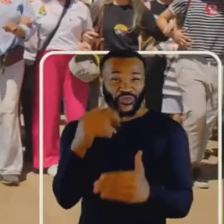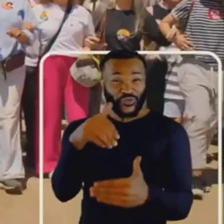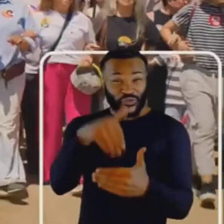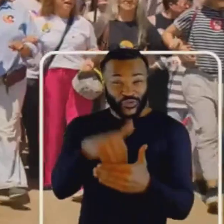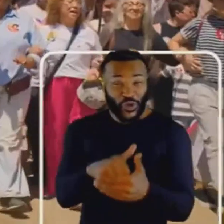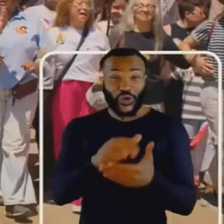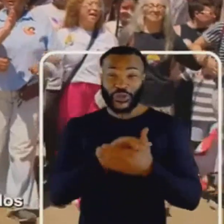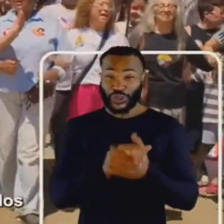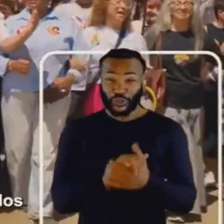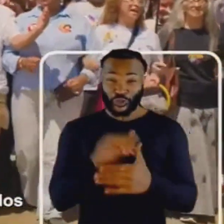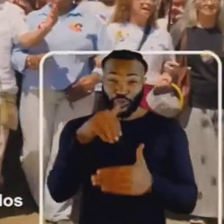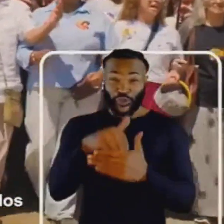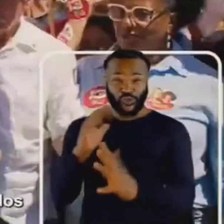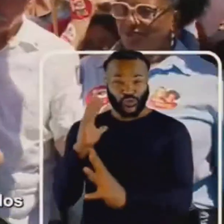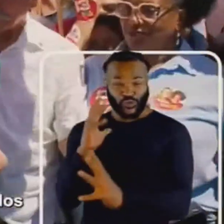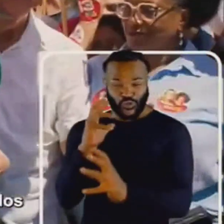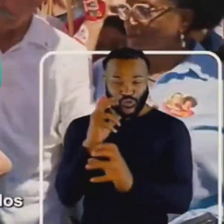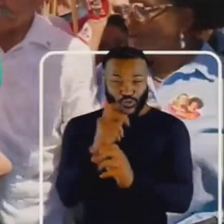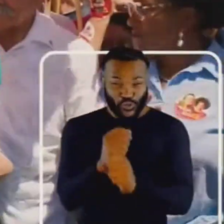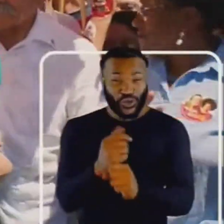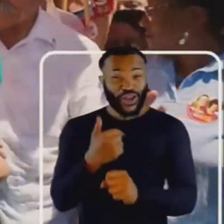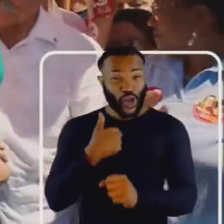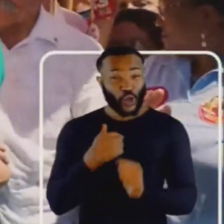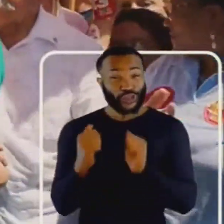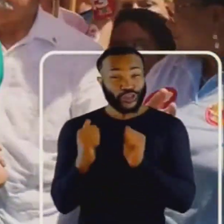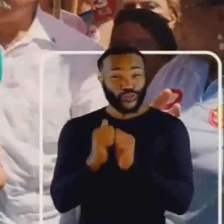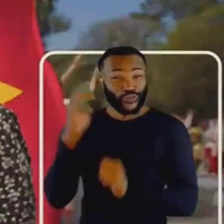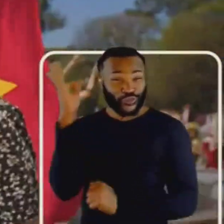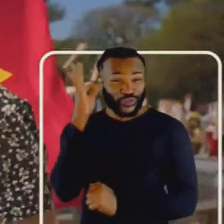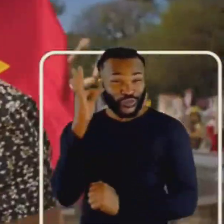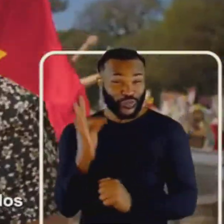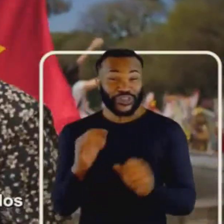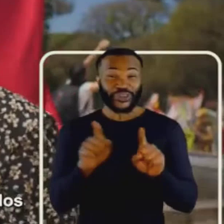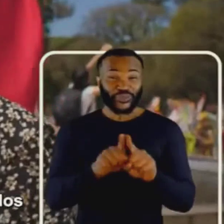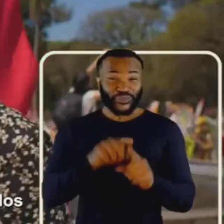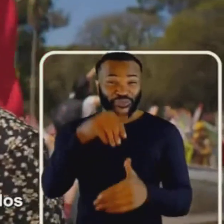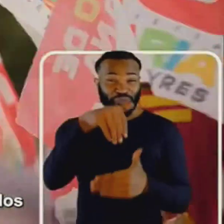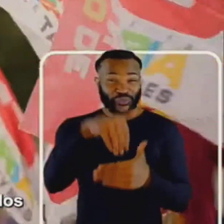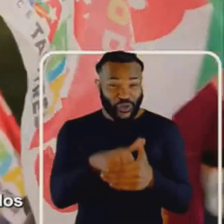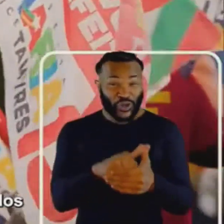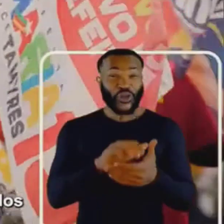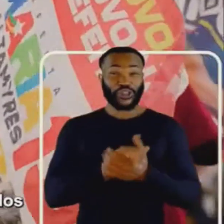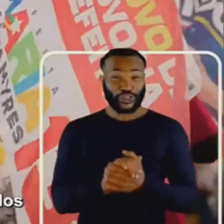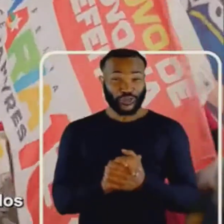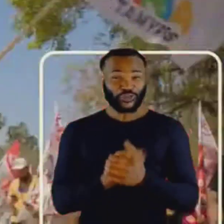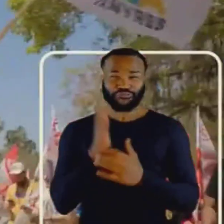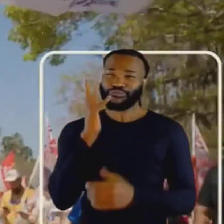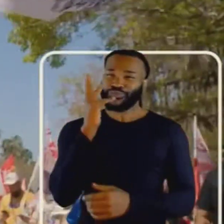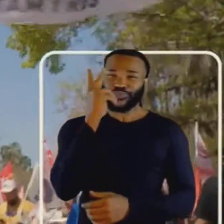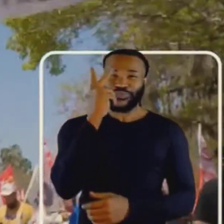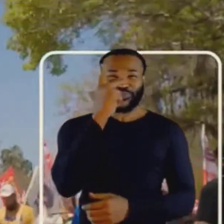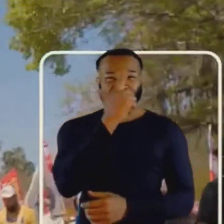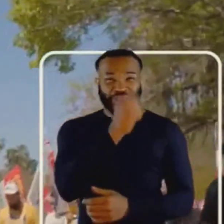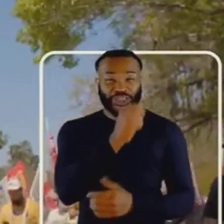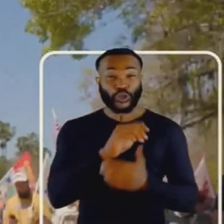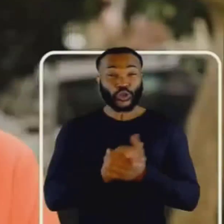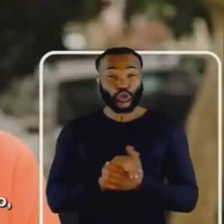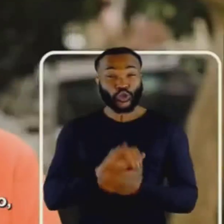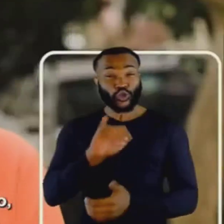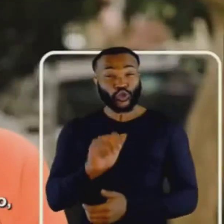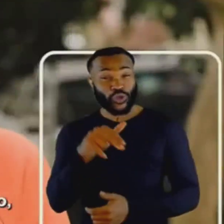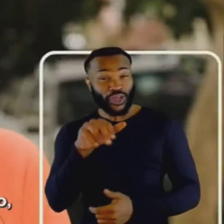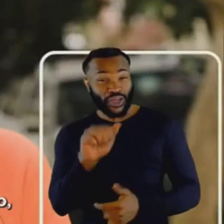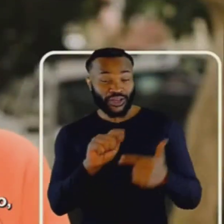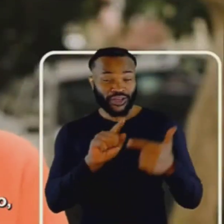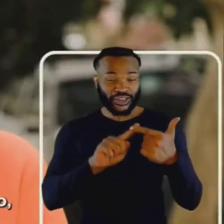segundo turno, com os votos que foram conferidos a mim e a Tamires, com os votos que foram conferidos de uma forma belíssima,